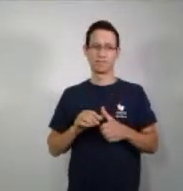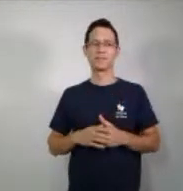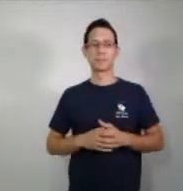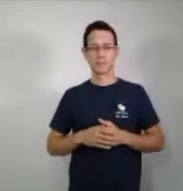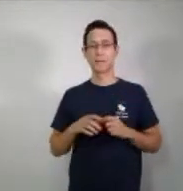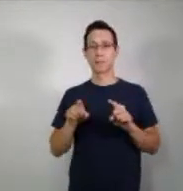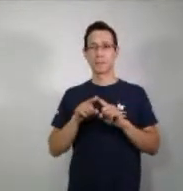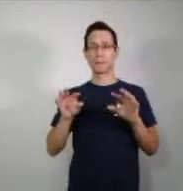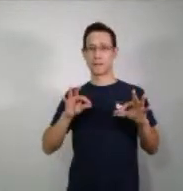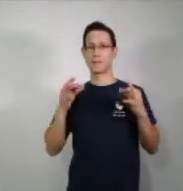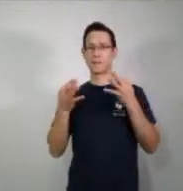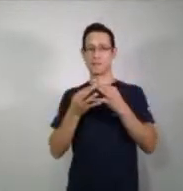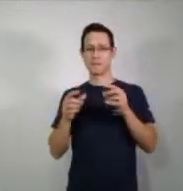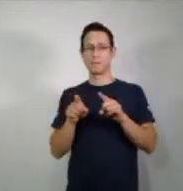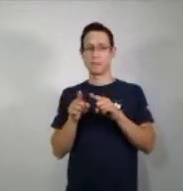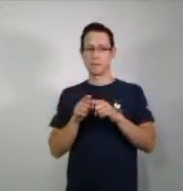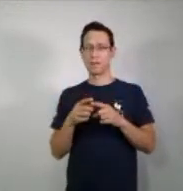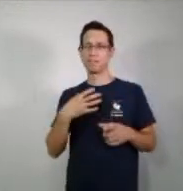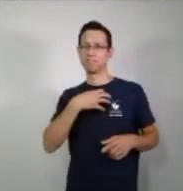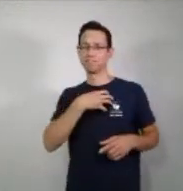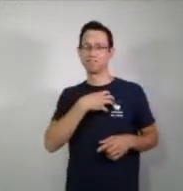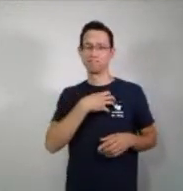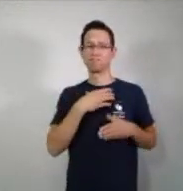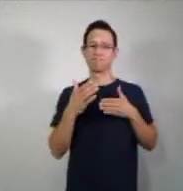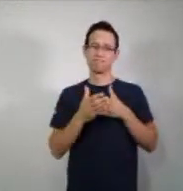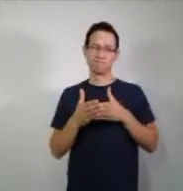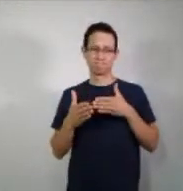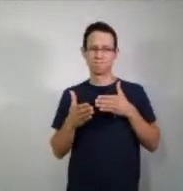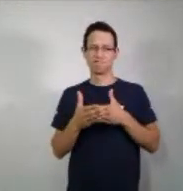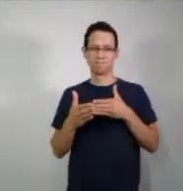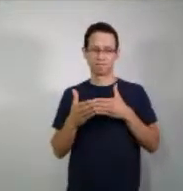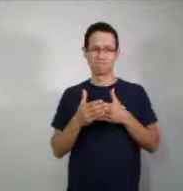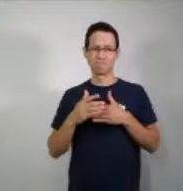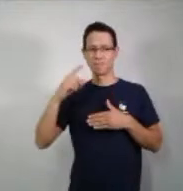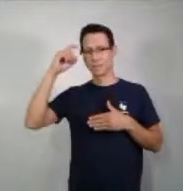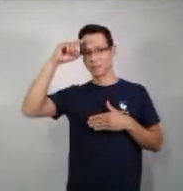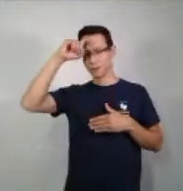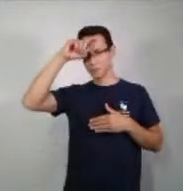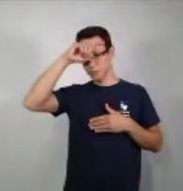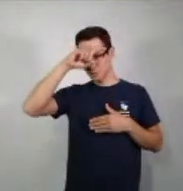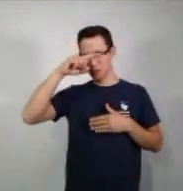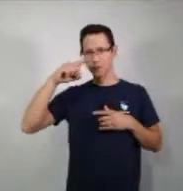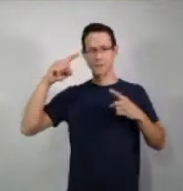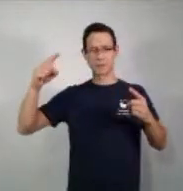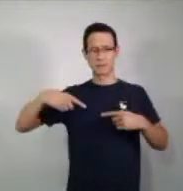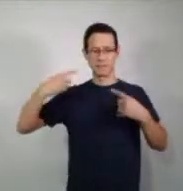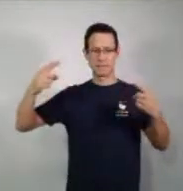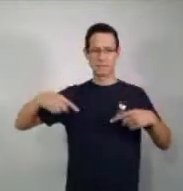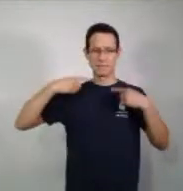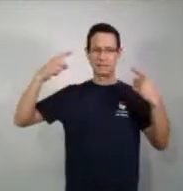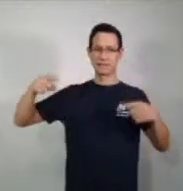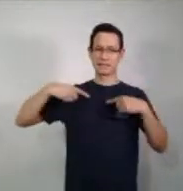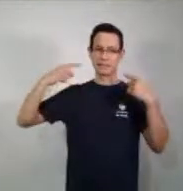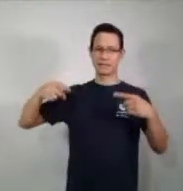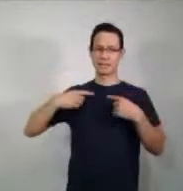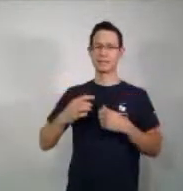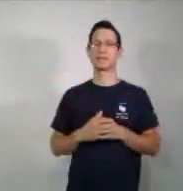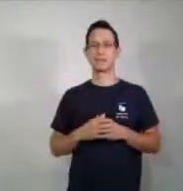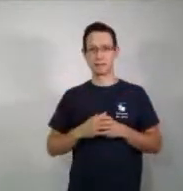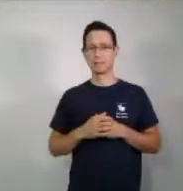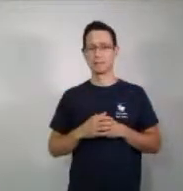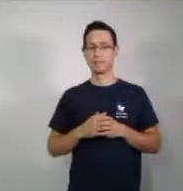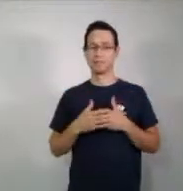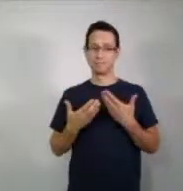família também sentindo, né, as mesmas dificuldades e perseguições. E então ele